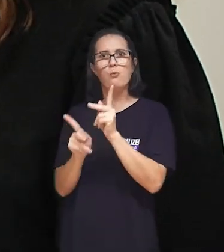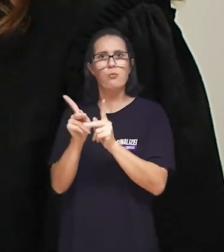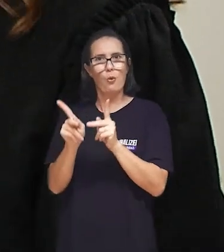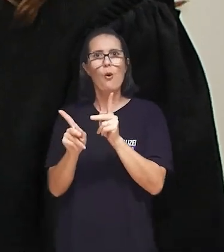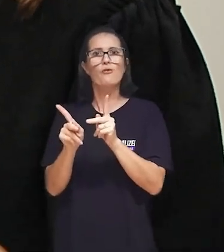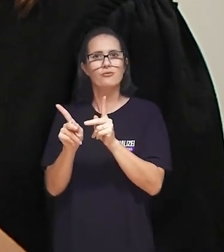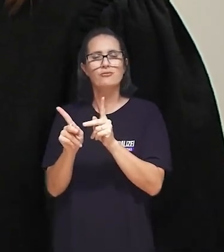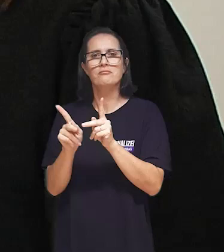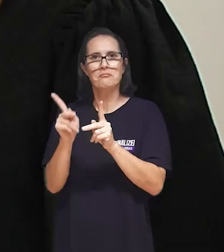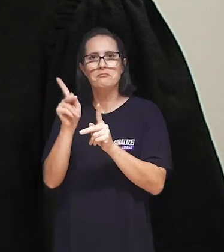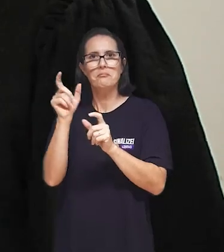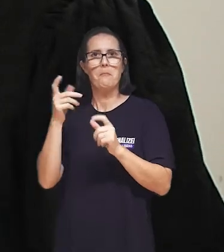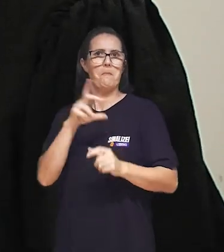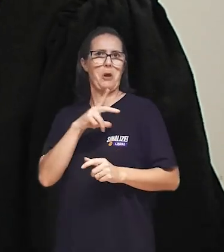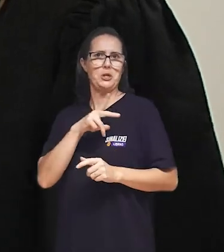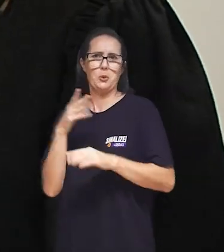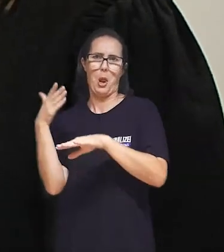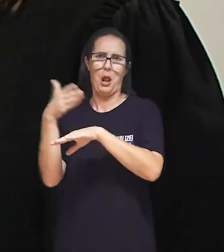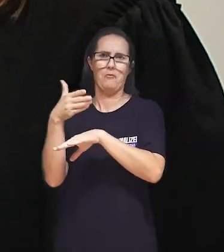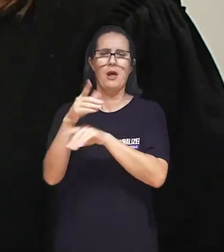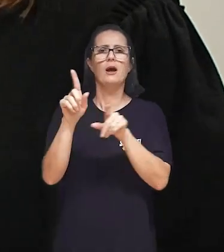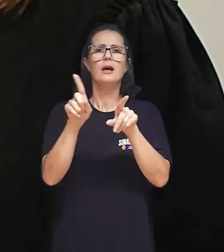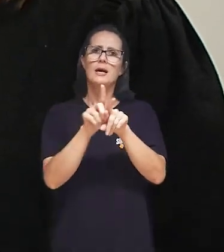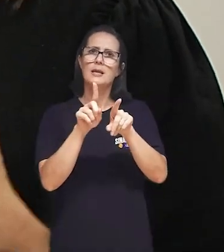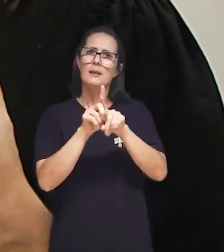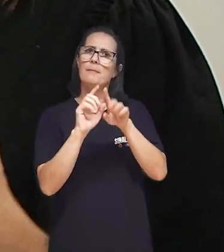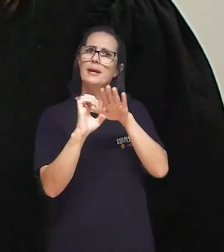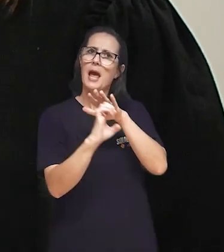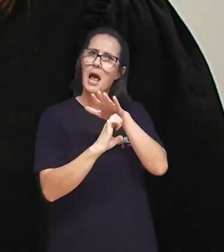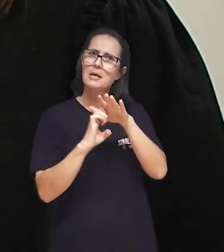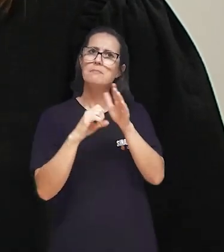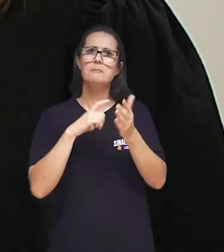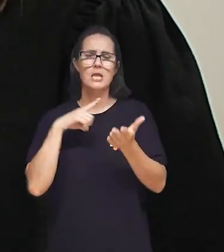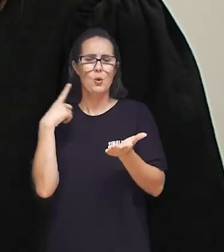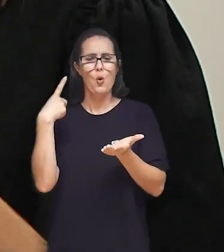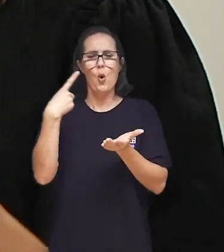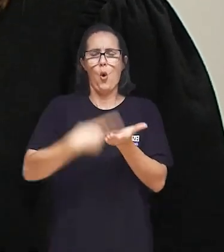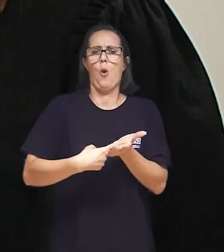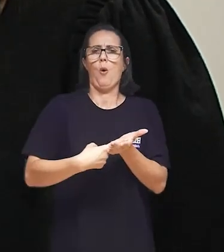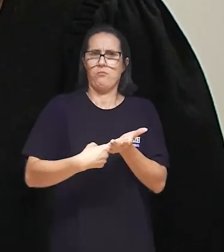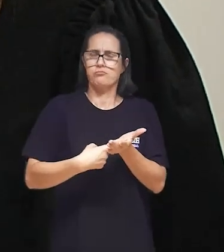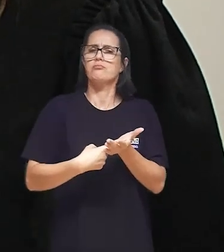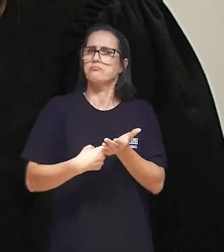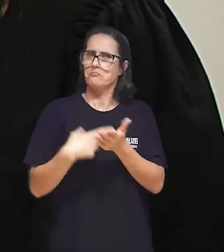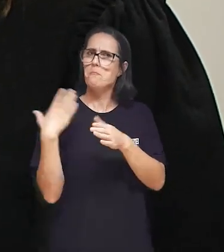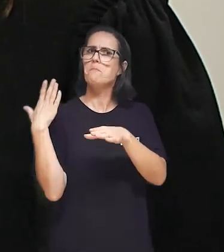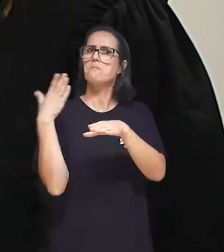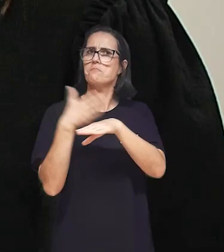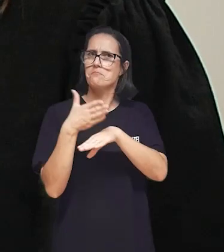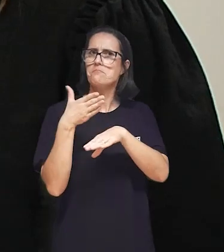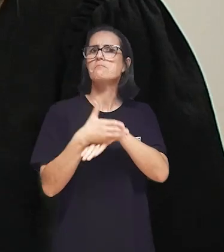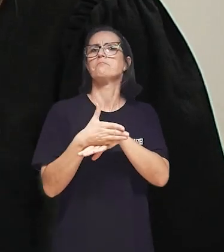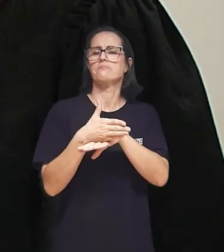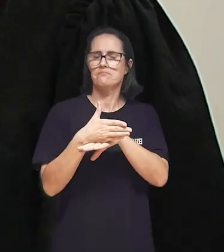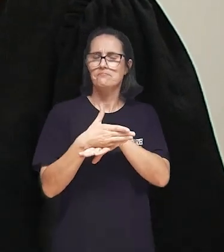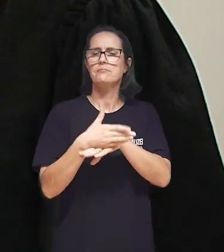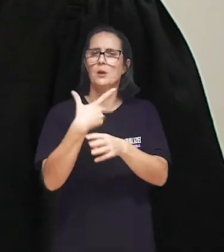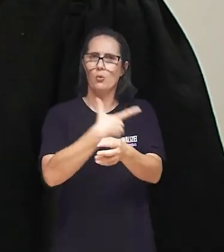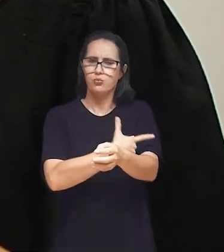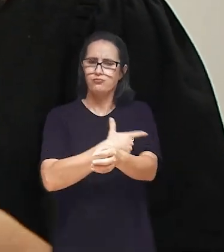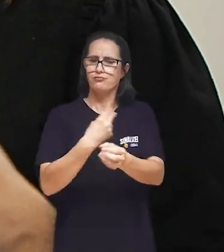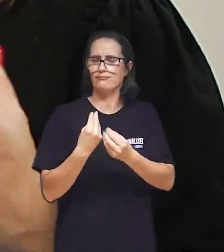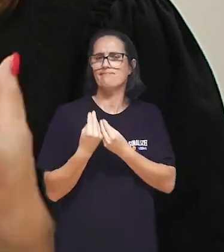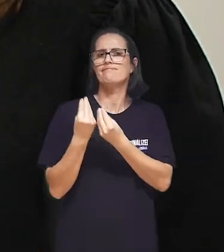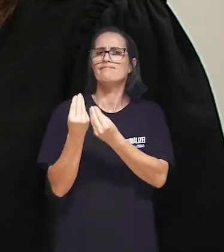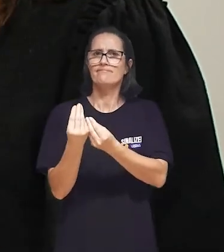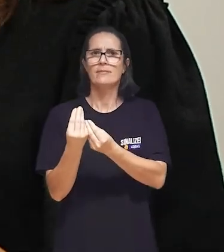Jaraguá e região, as empresas de Jaraguá e região são muito comprometidas, muito envolvidas na causa da doação de sangue